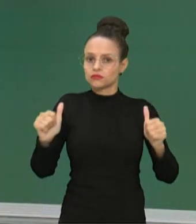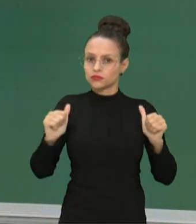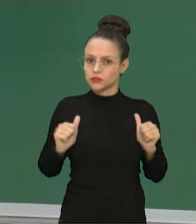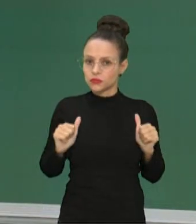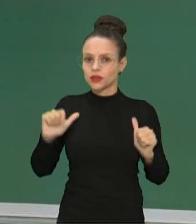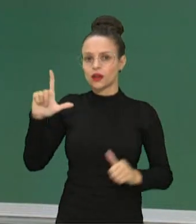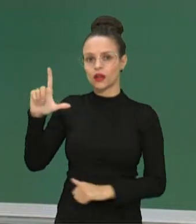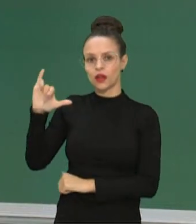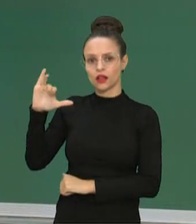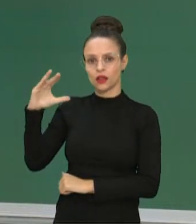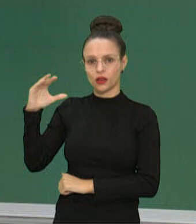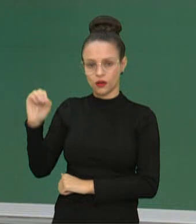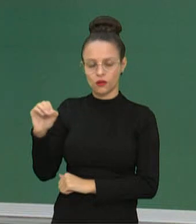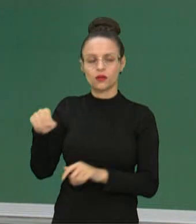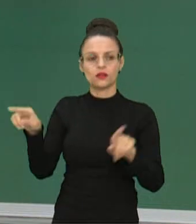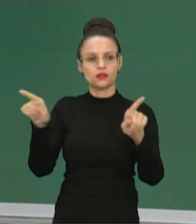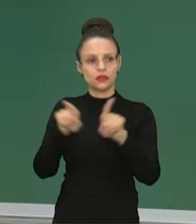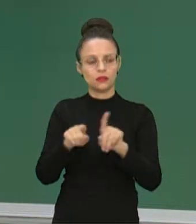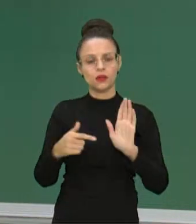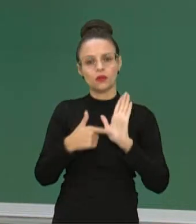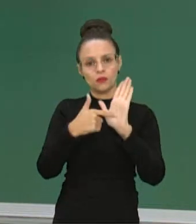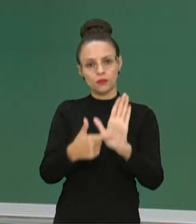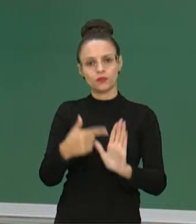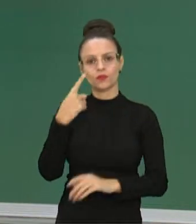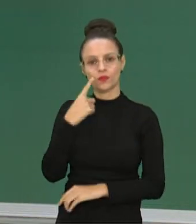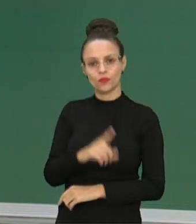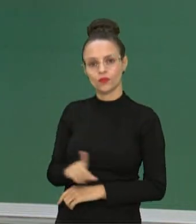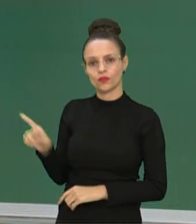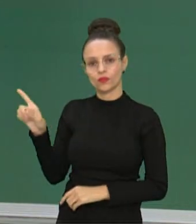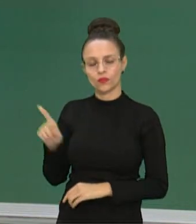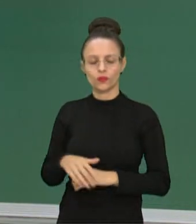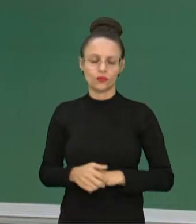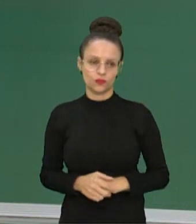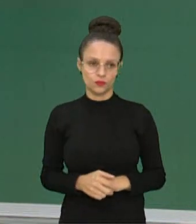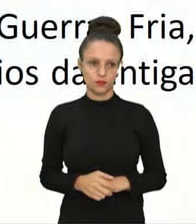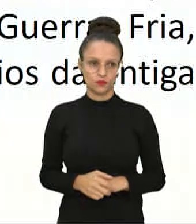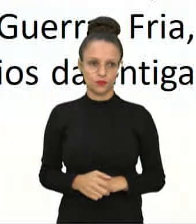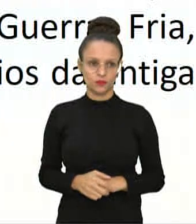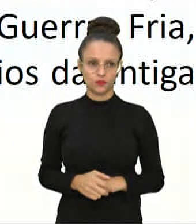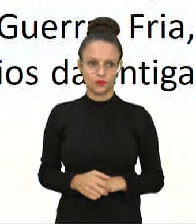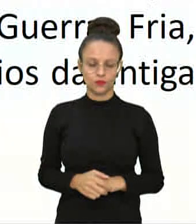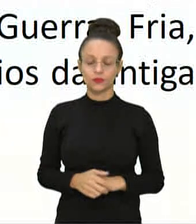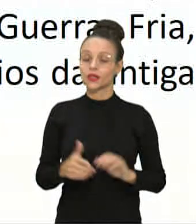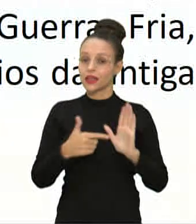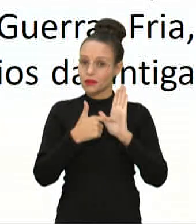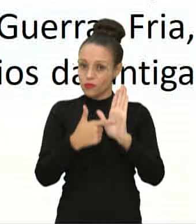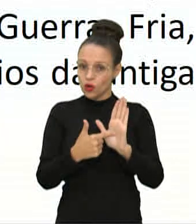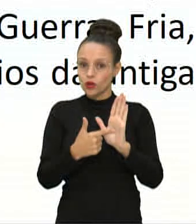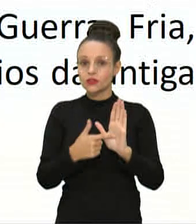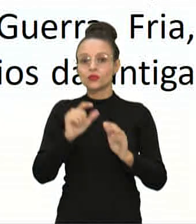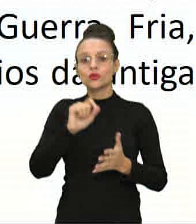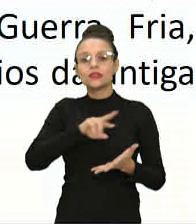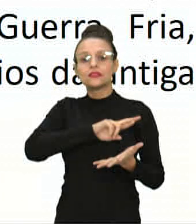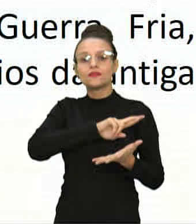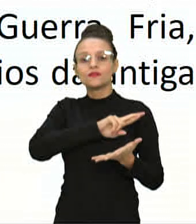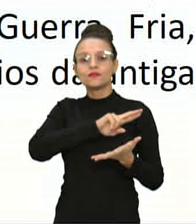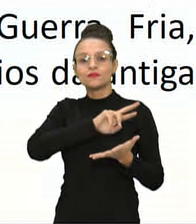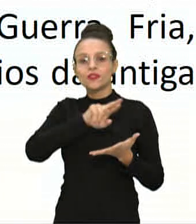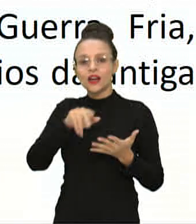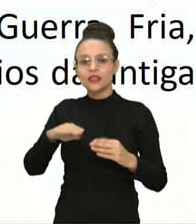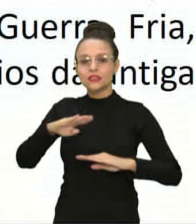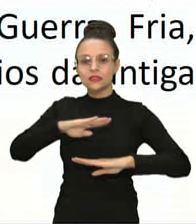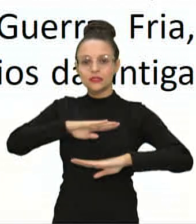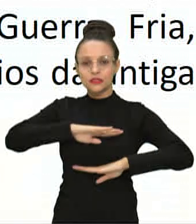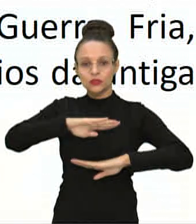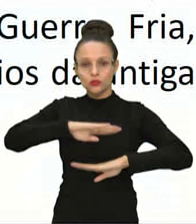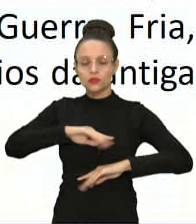laico. Por causa disso, nós temos uma parte aqui para a gente pensar. Ó. Esta charge, ela mostra que várias